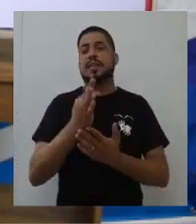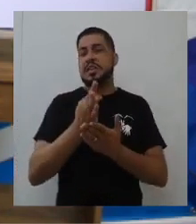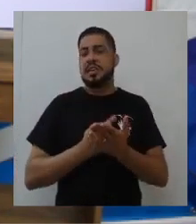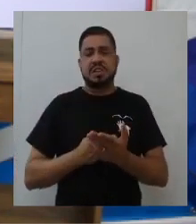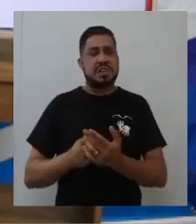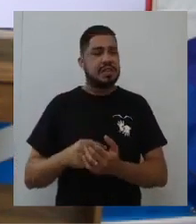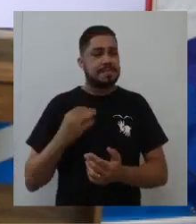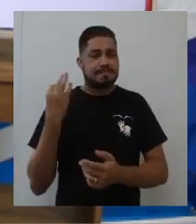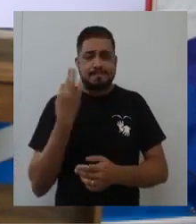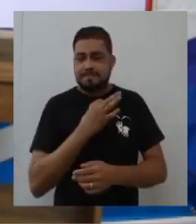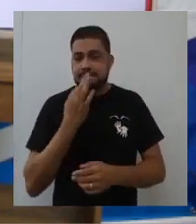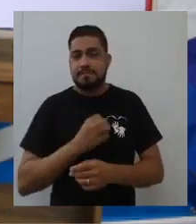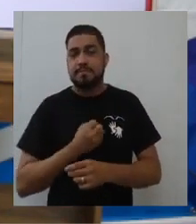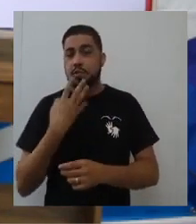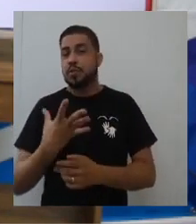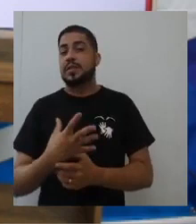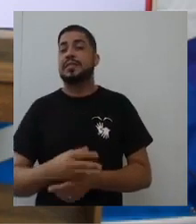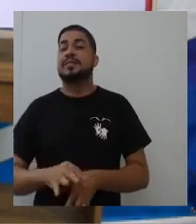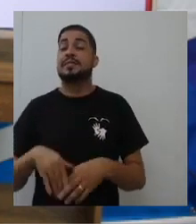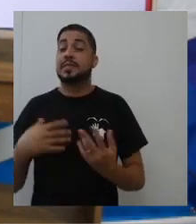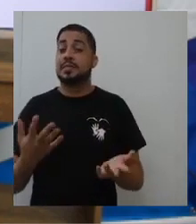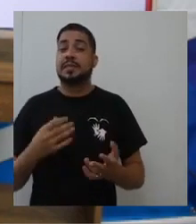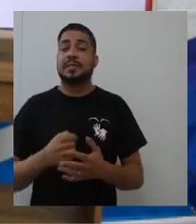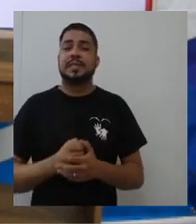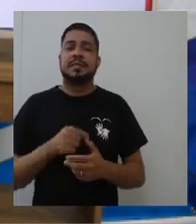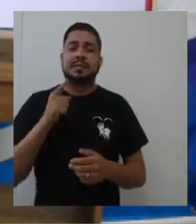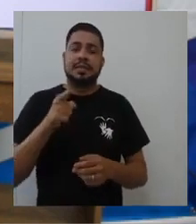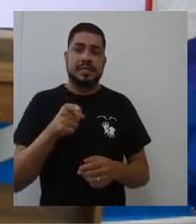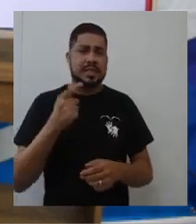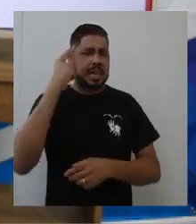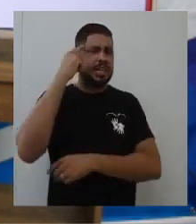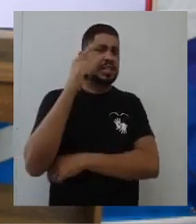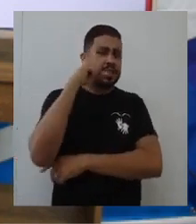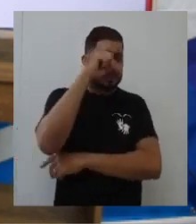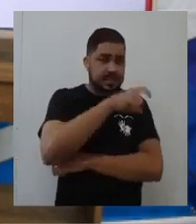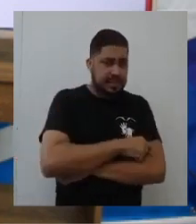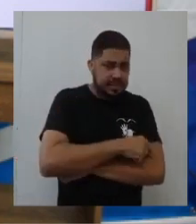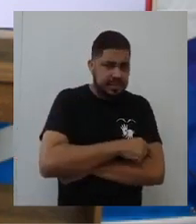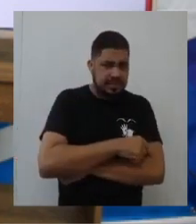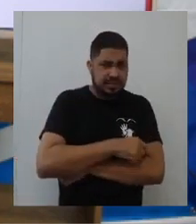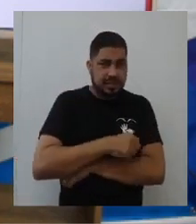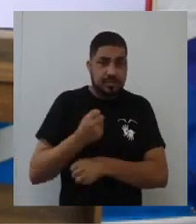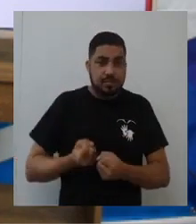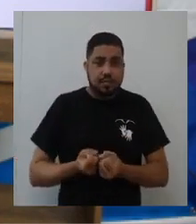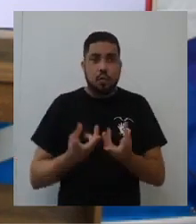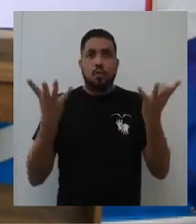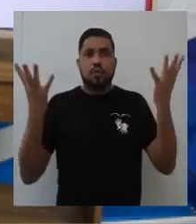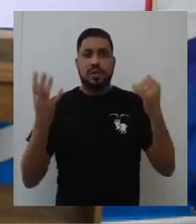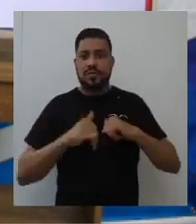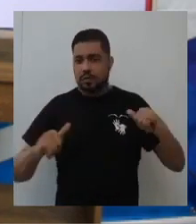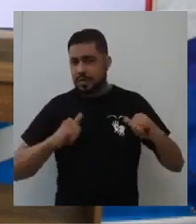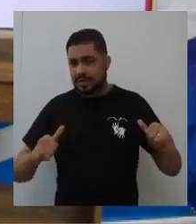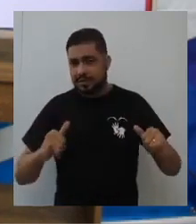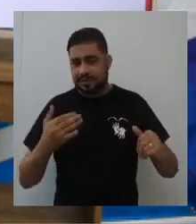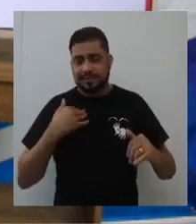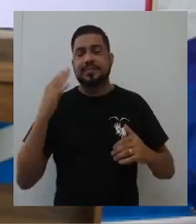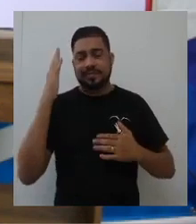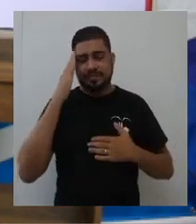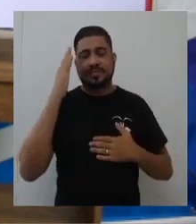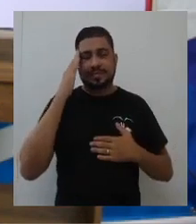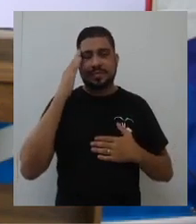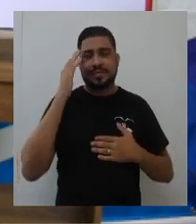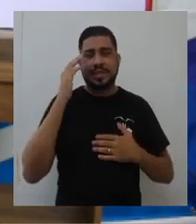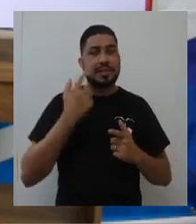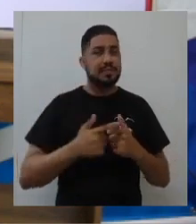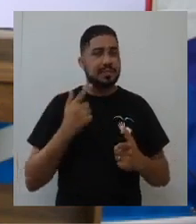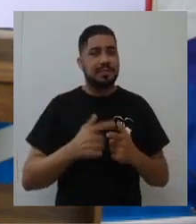supimpa, maravilhosa. Então olha só, você tá achando difícil demais? Foi muita informação para sua cabeça? Eu sei, viu? Porque não